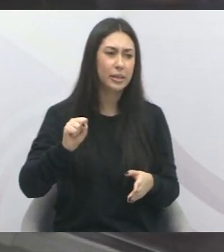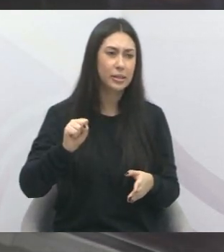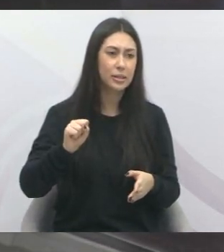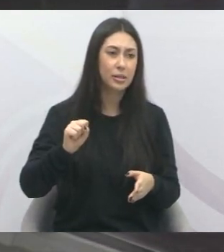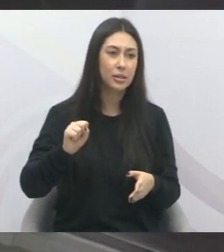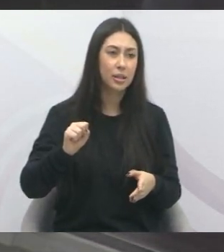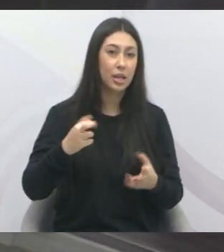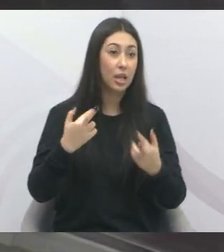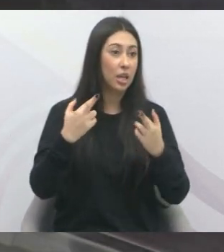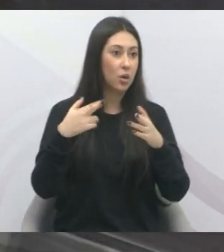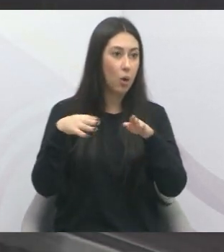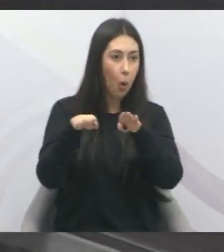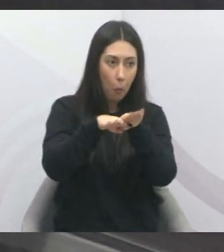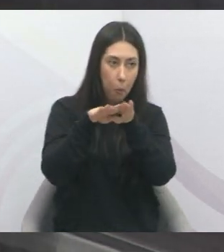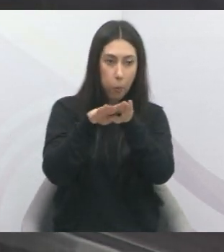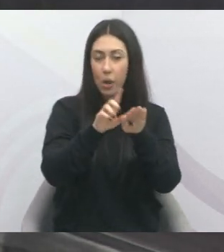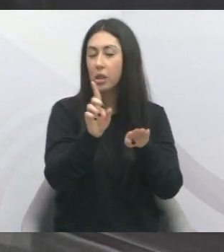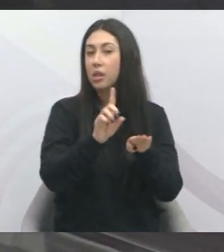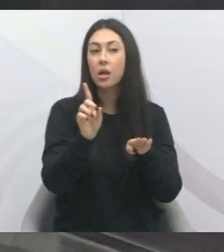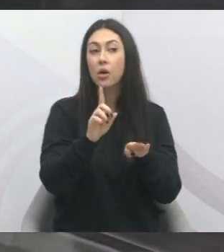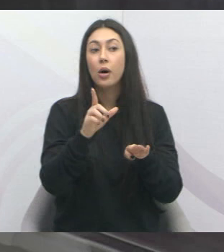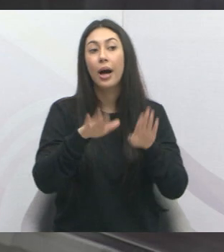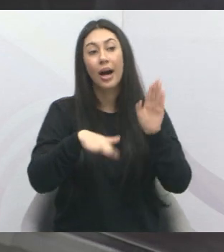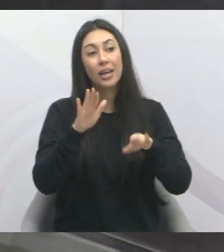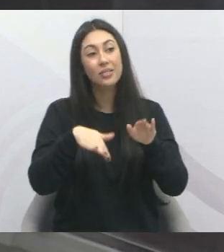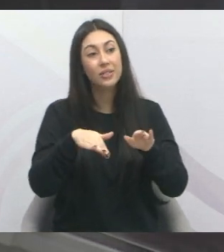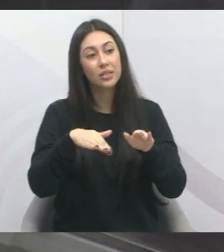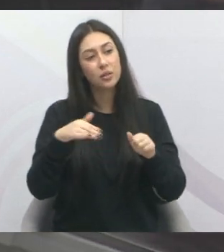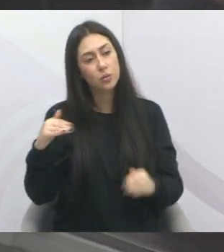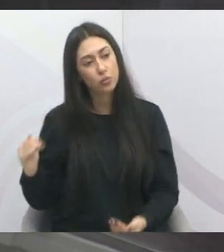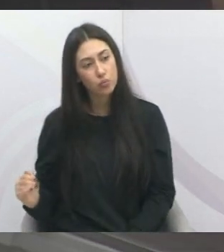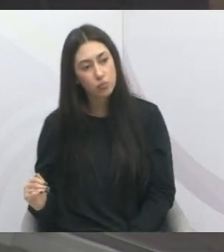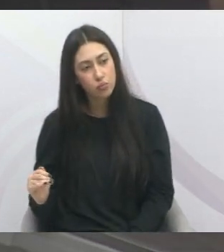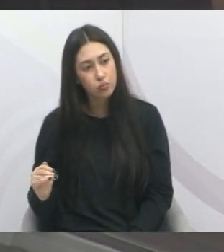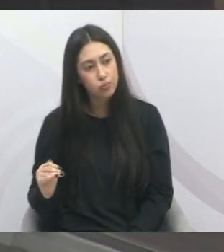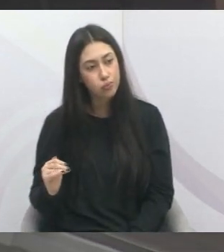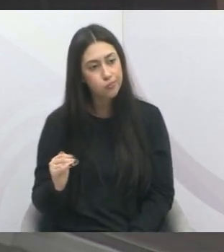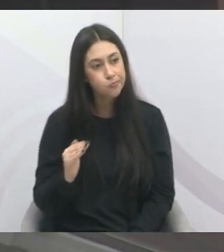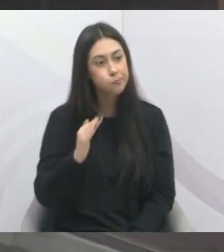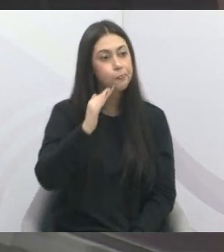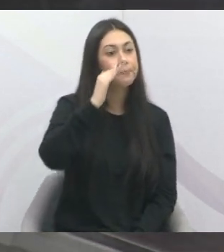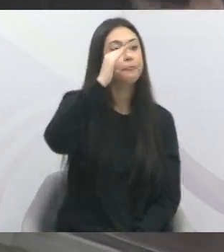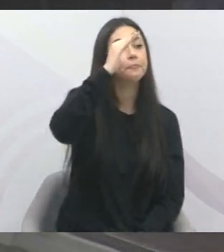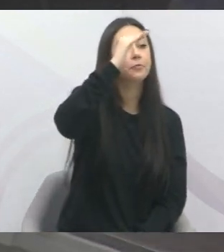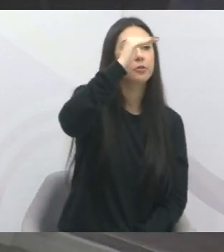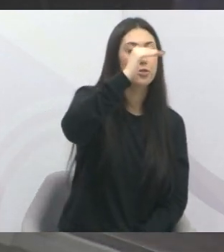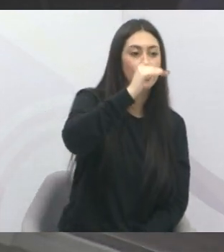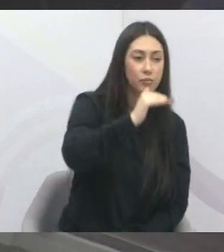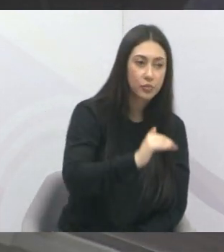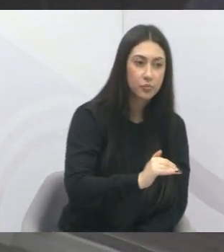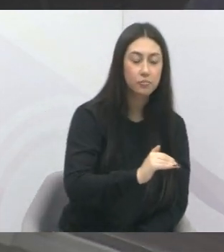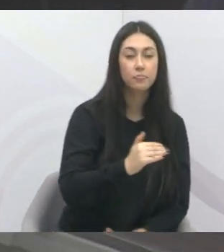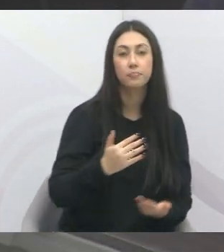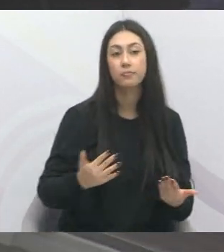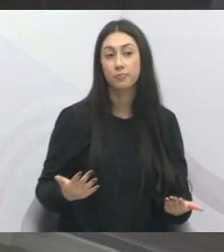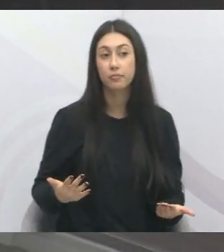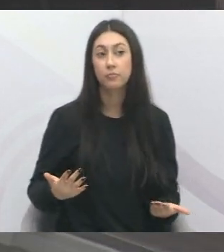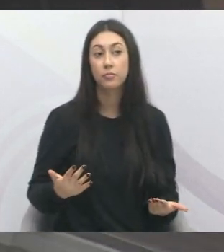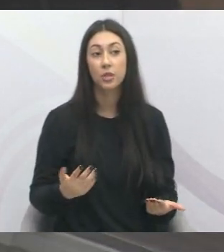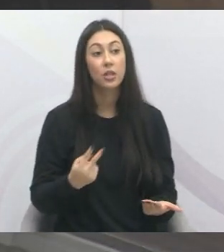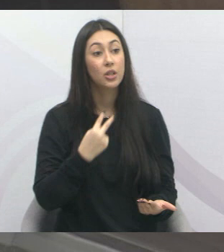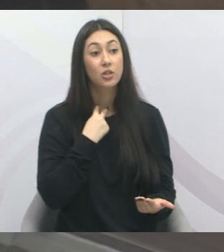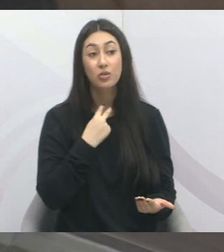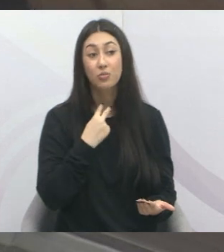atendimento homogêneo. Você tem, assim, um dia que vem baixo, tem dia que sobe, vai lá em cima e cai a casa. E você não